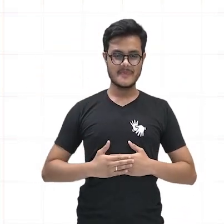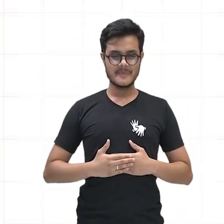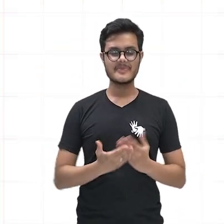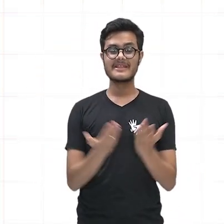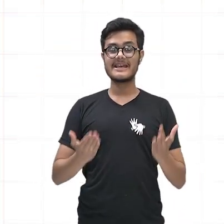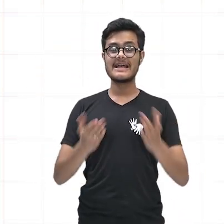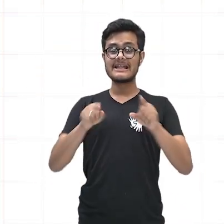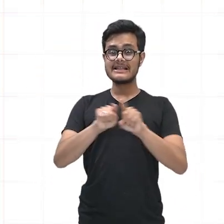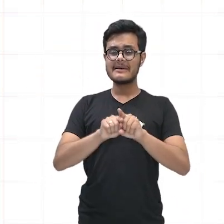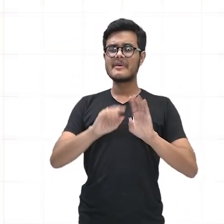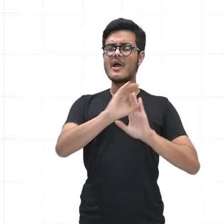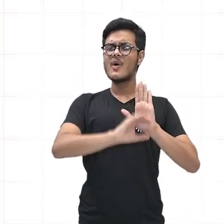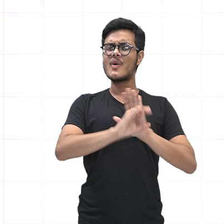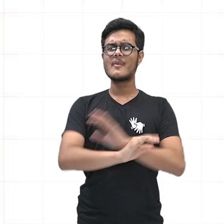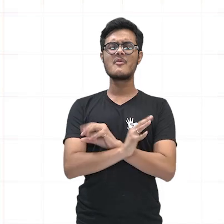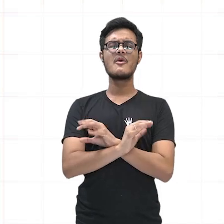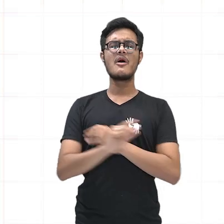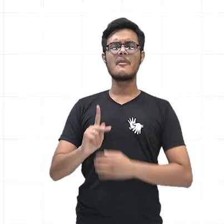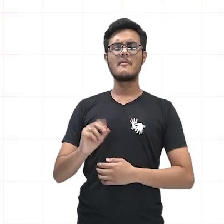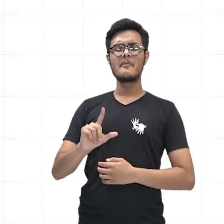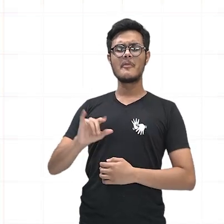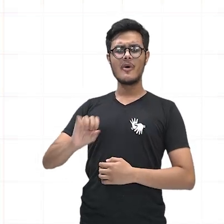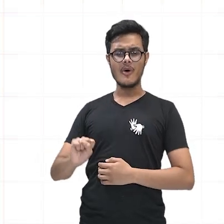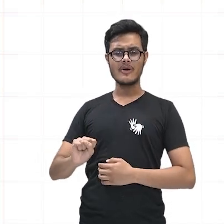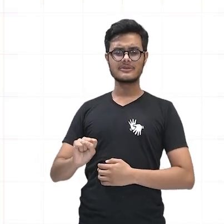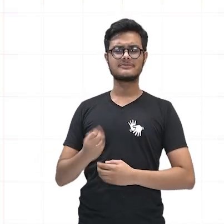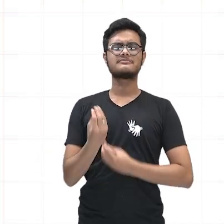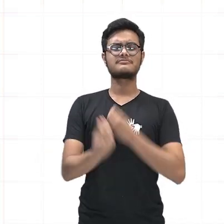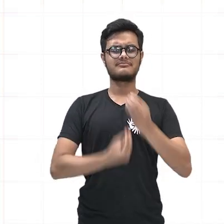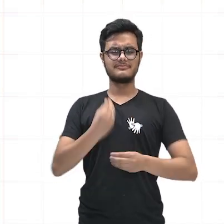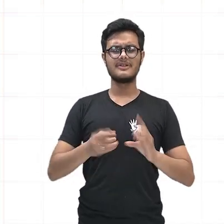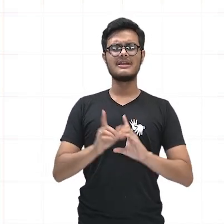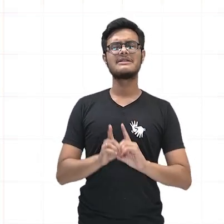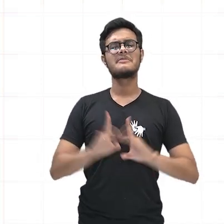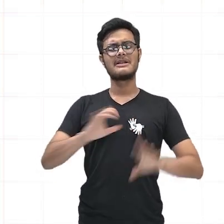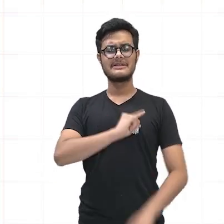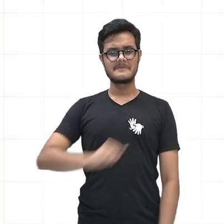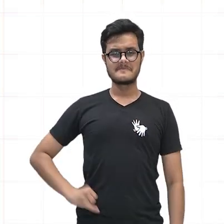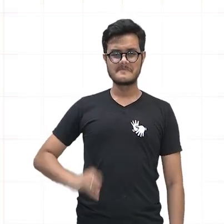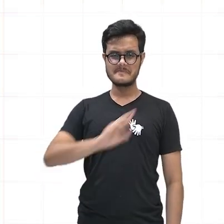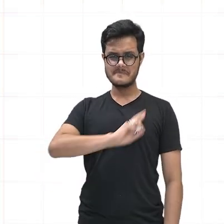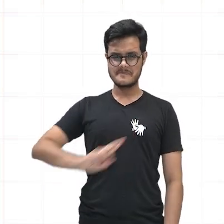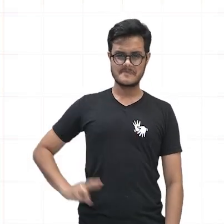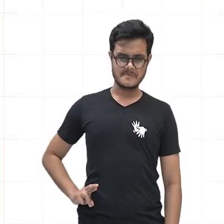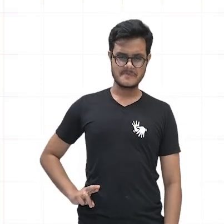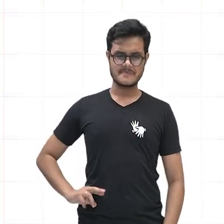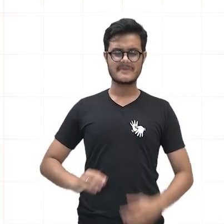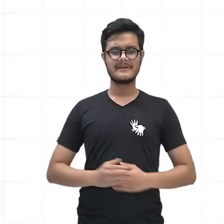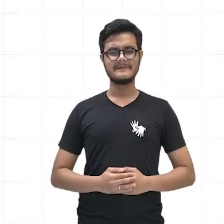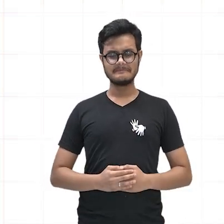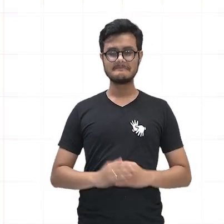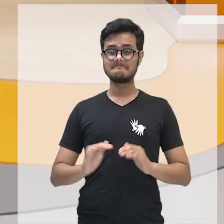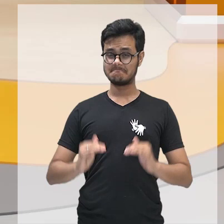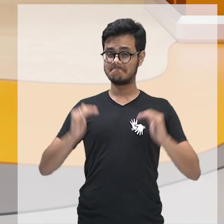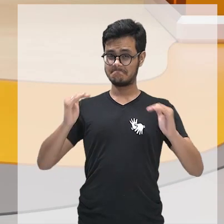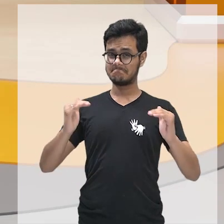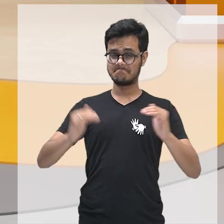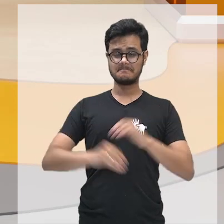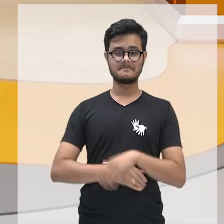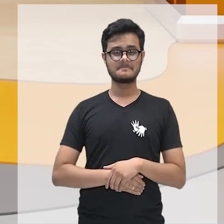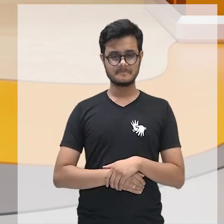e no detalhamento conhe conceito de pois democracia império e